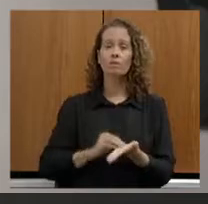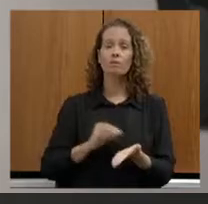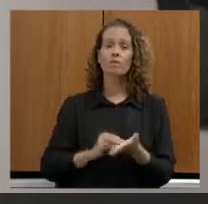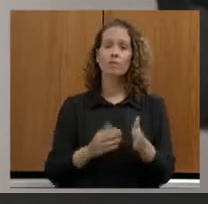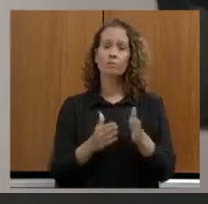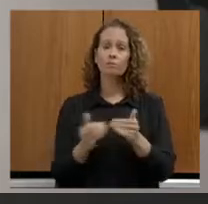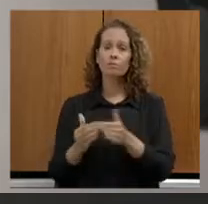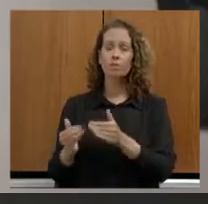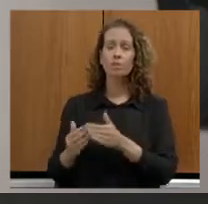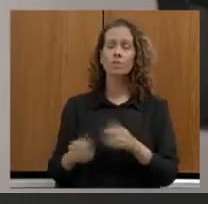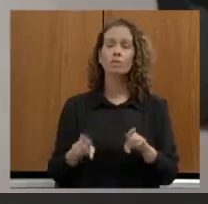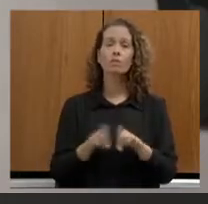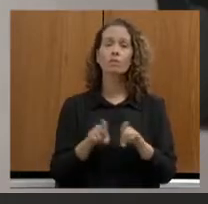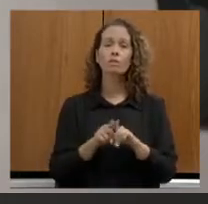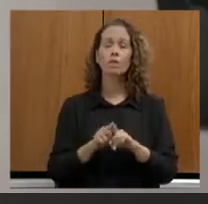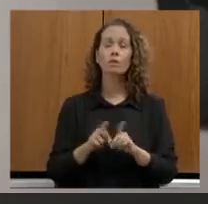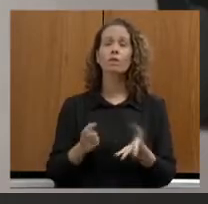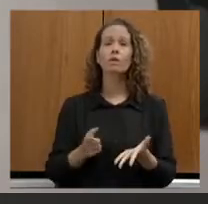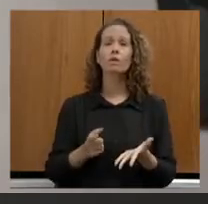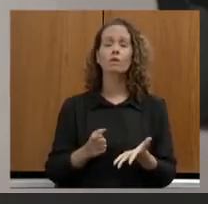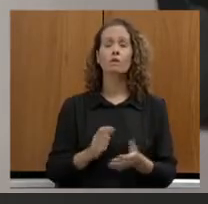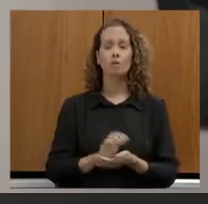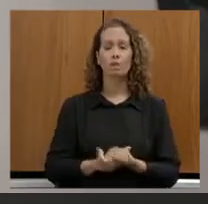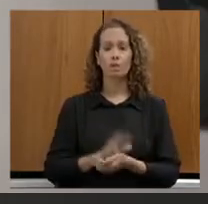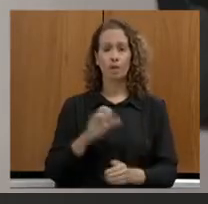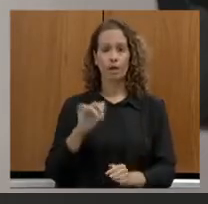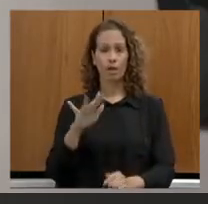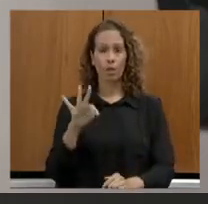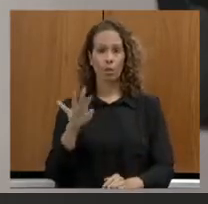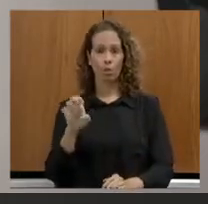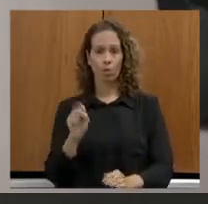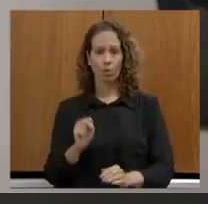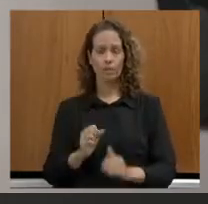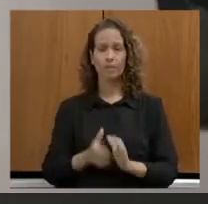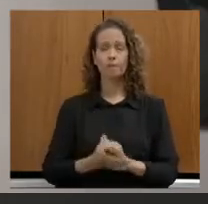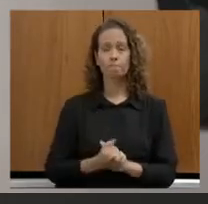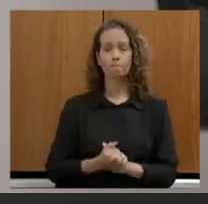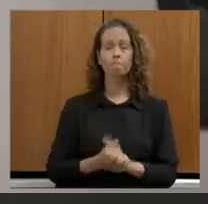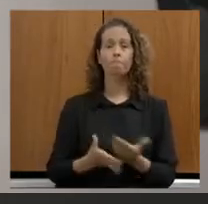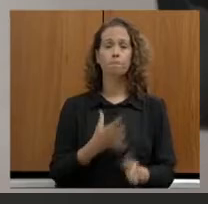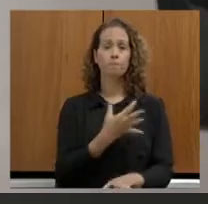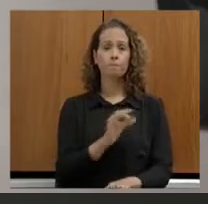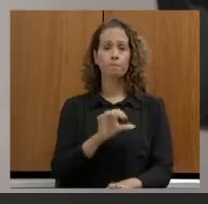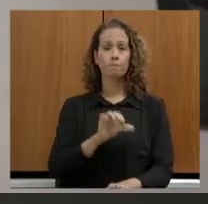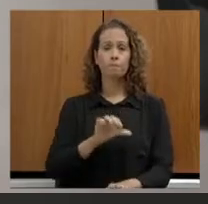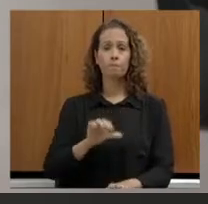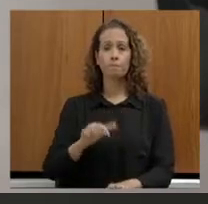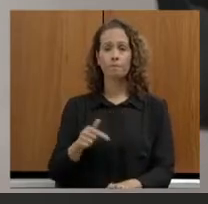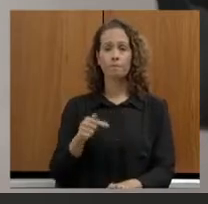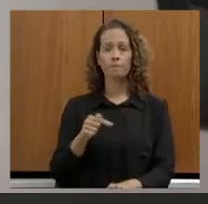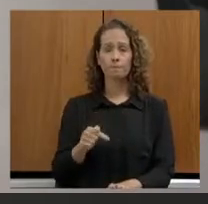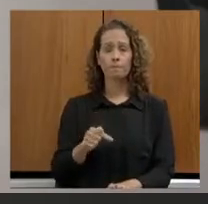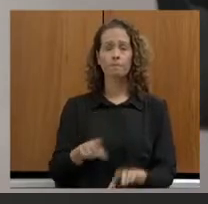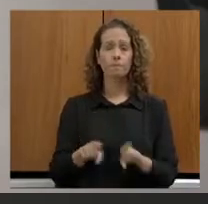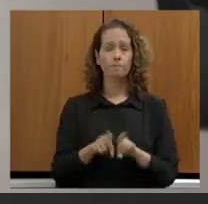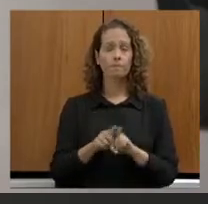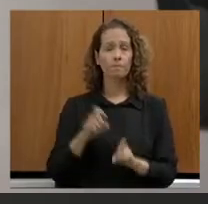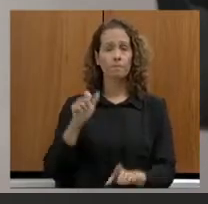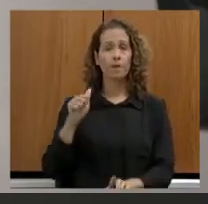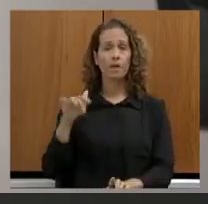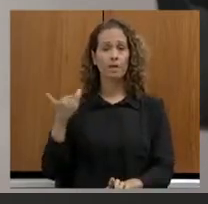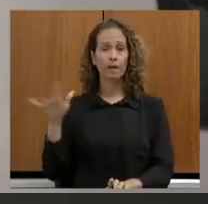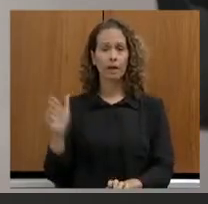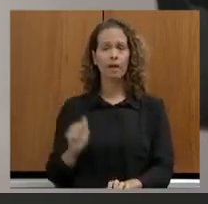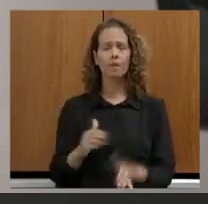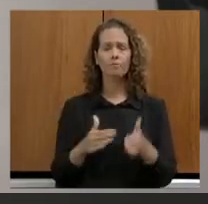licitação para o fornecimento dos cartões o technet comissão 10/1997 autoria da deputada Andreia de Jesus